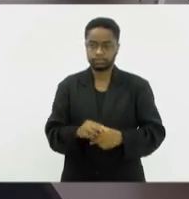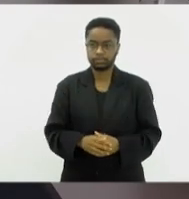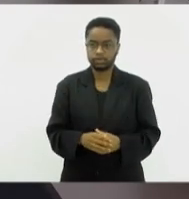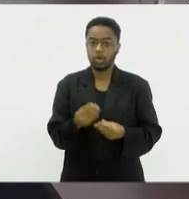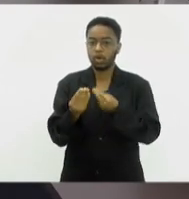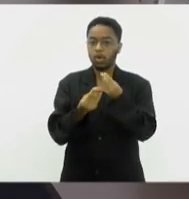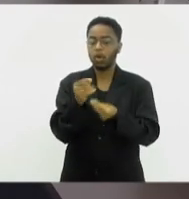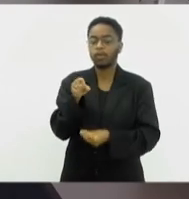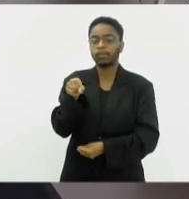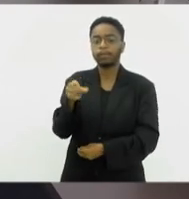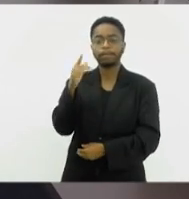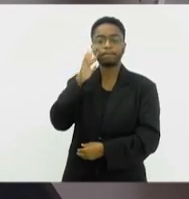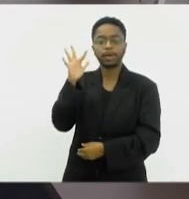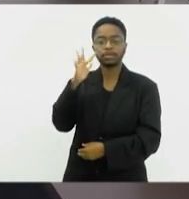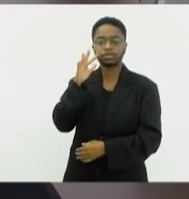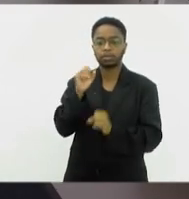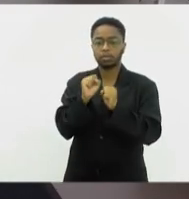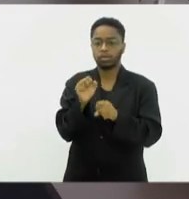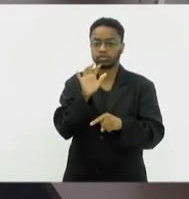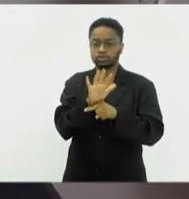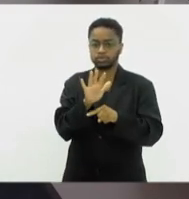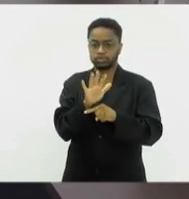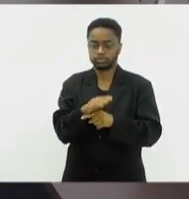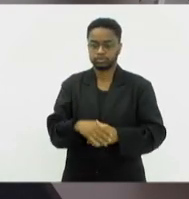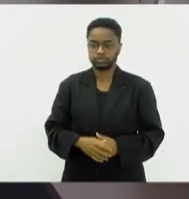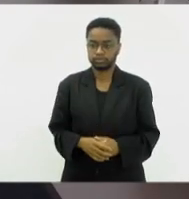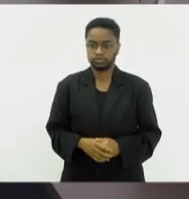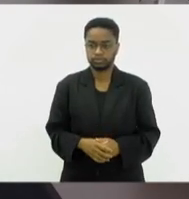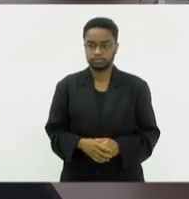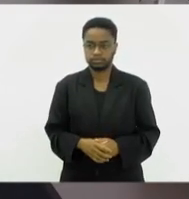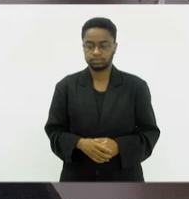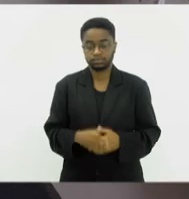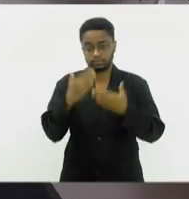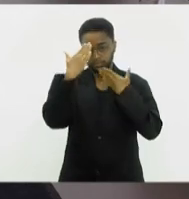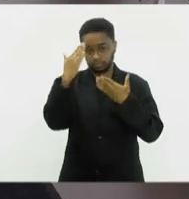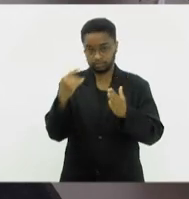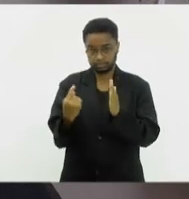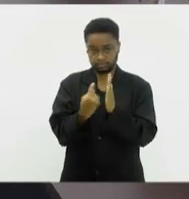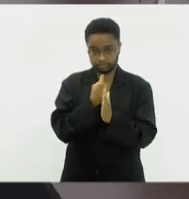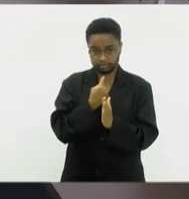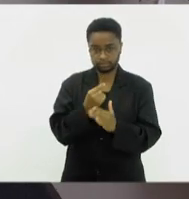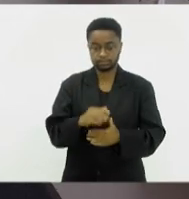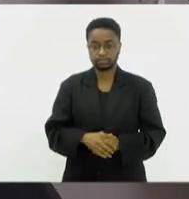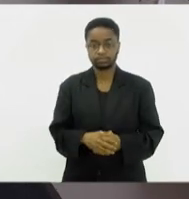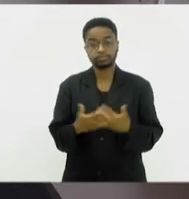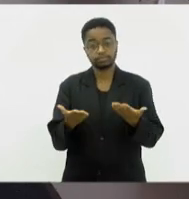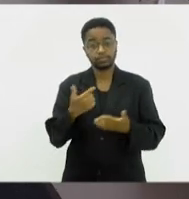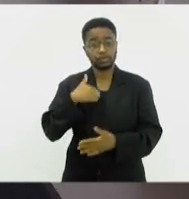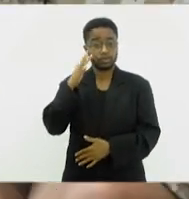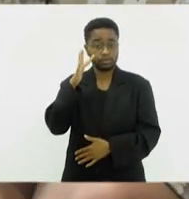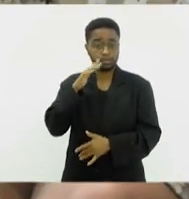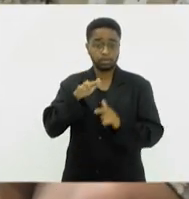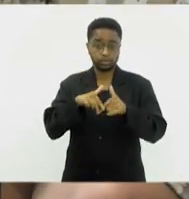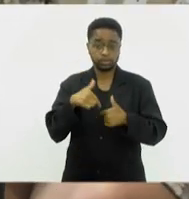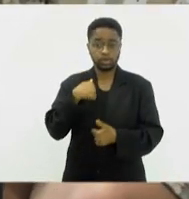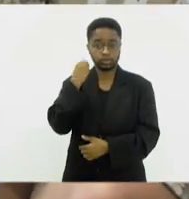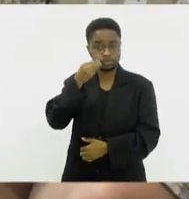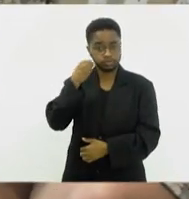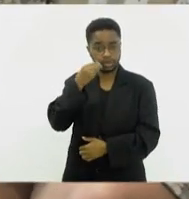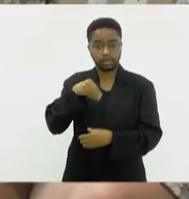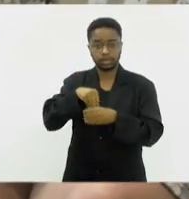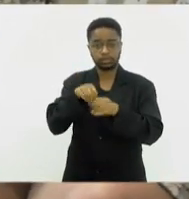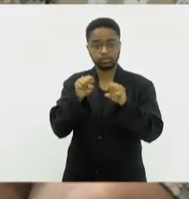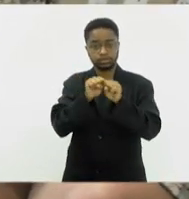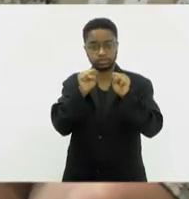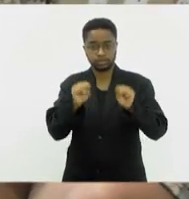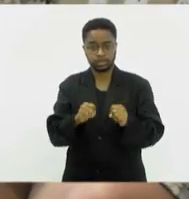senhor imagina que pode colaborar nesse sentido? Então, obrigado pela pergunta. Imagino, assim, pela experiência que eu vivenciei lá dentro do